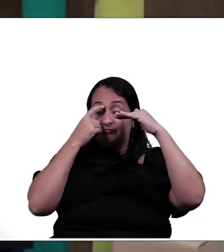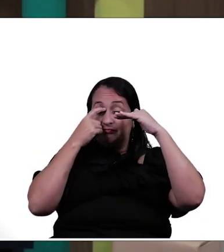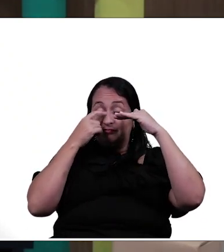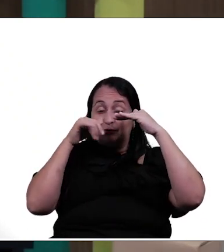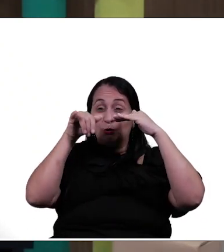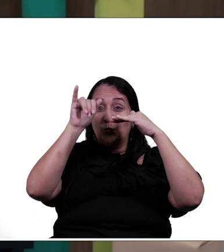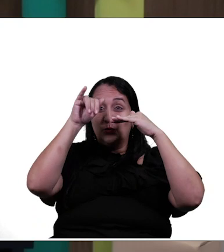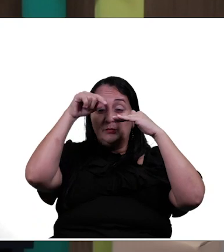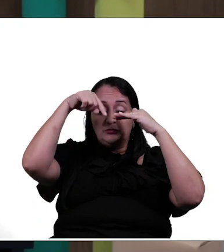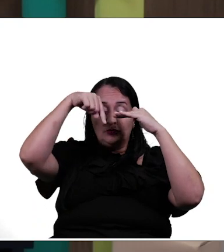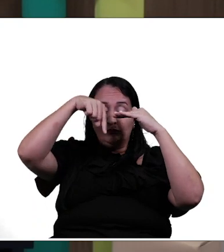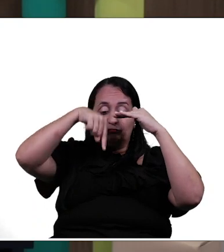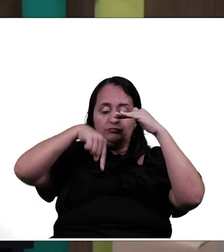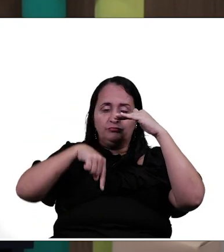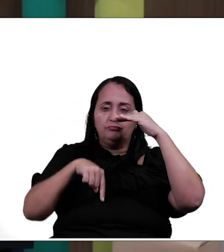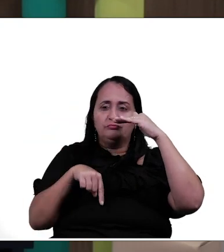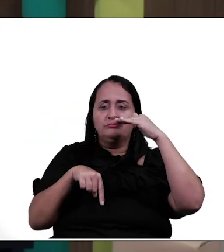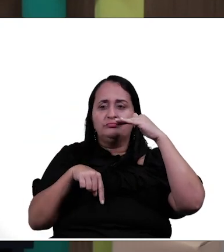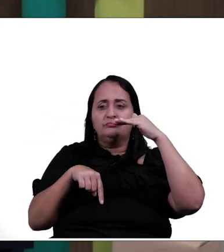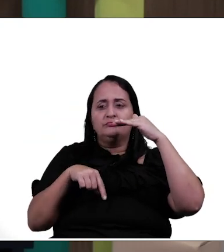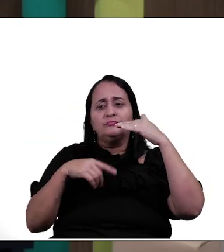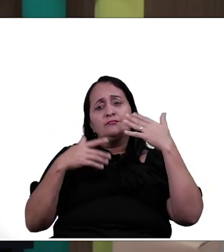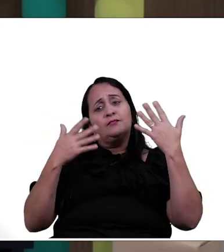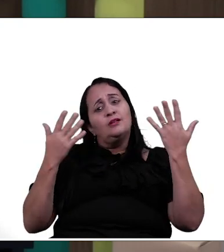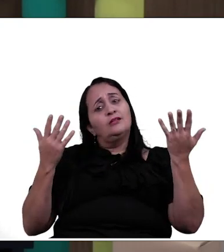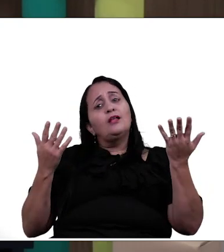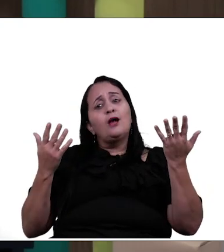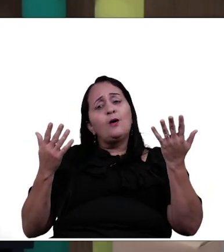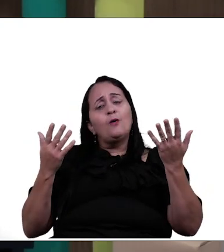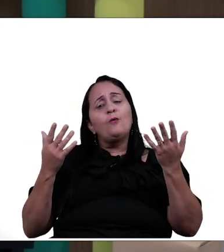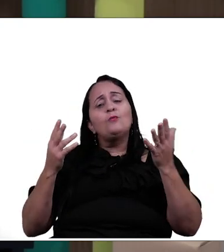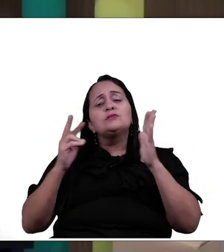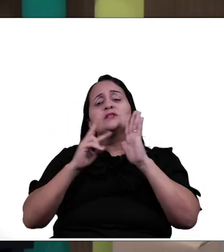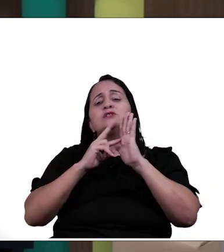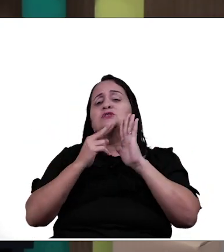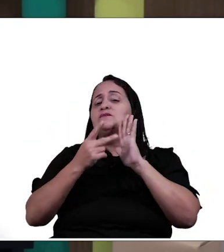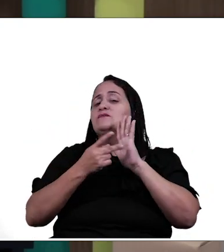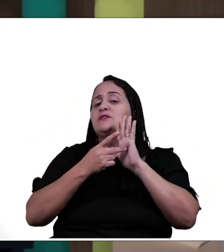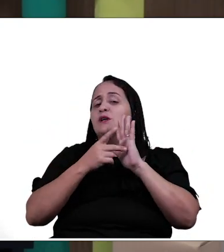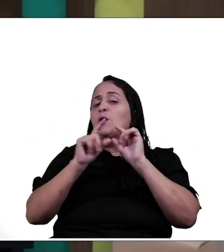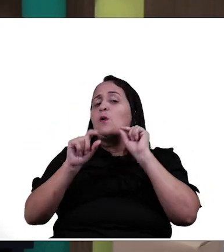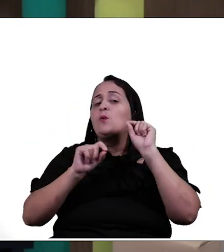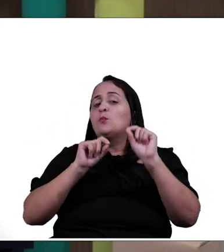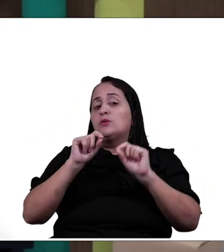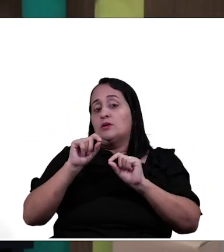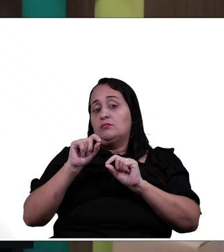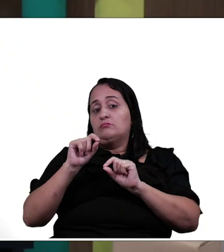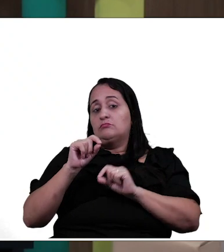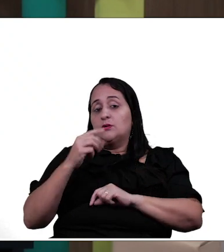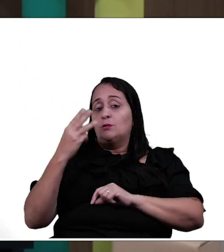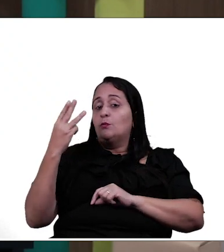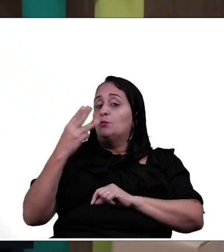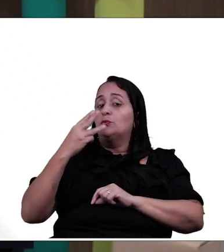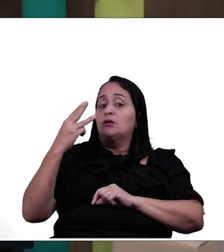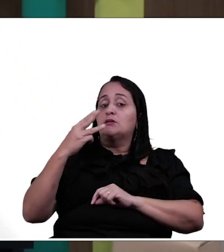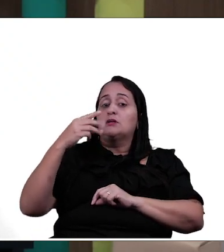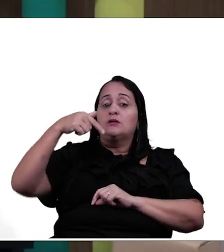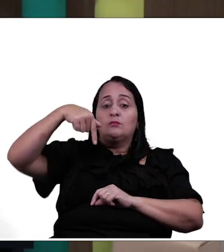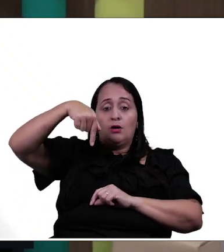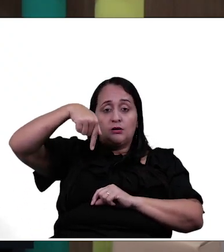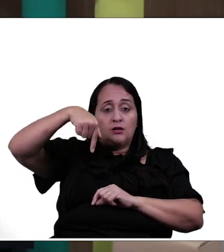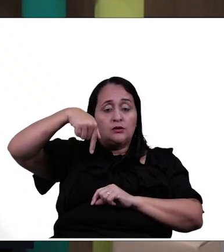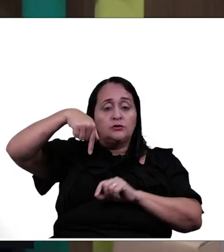ser decimais exatos ou as dízimas periódicas. Bom, quem são os